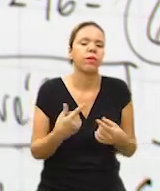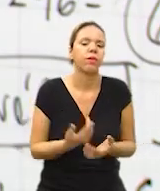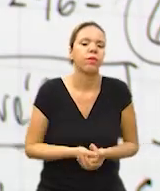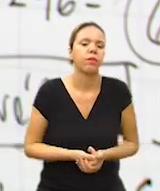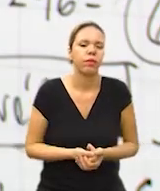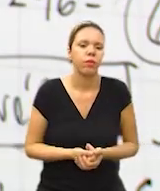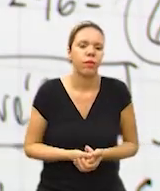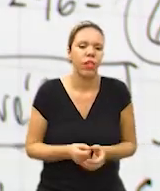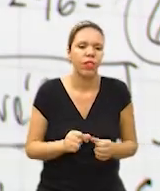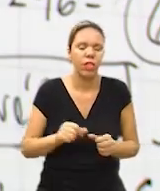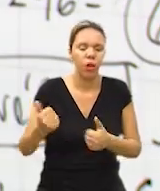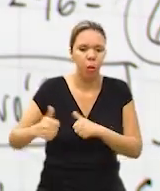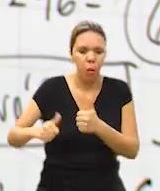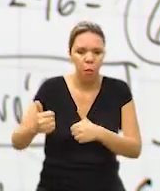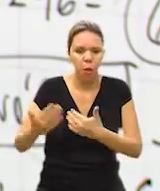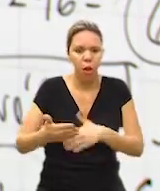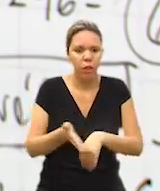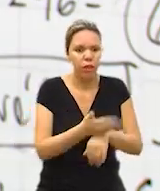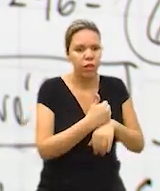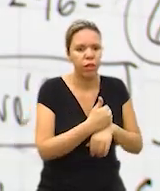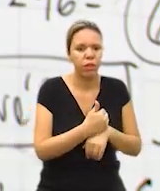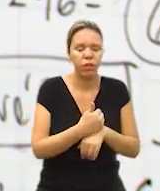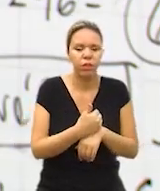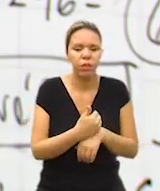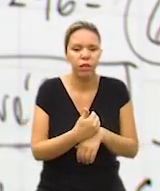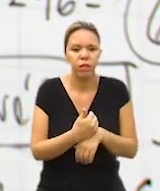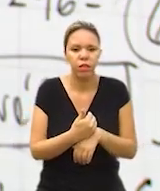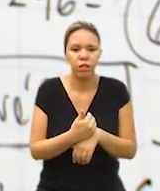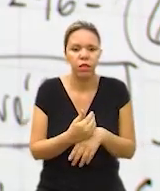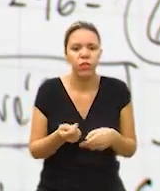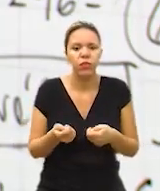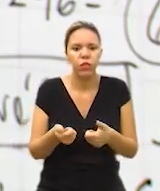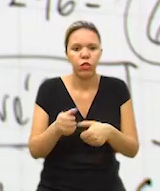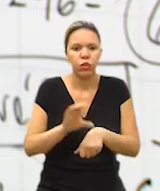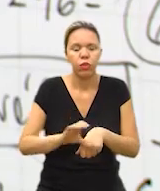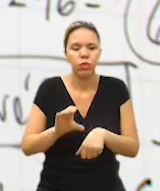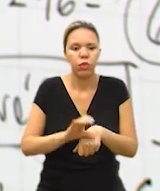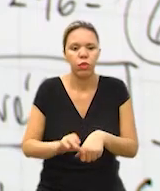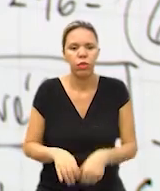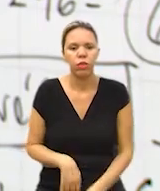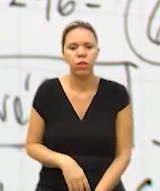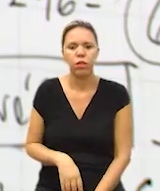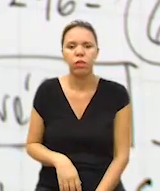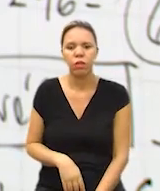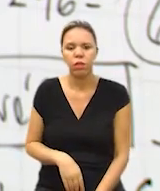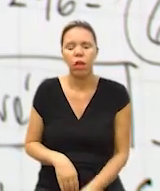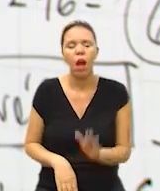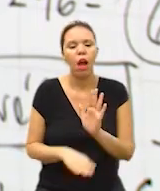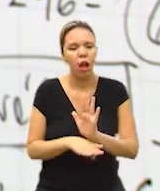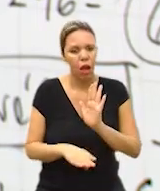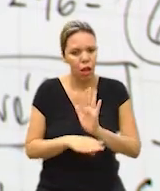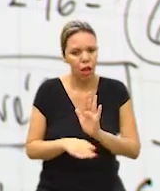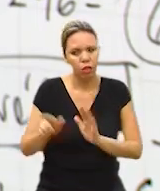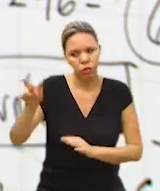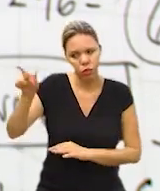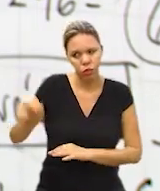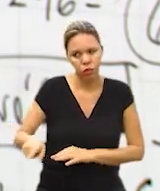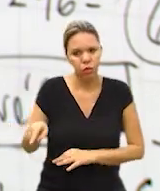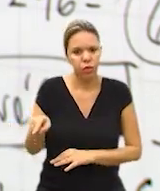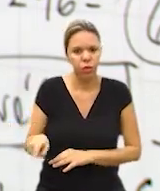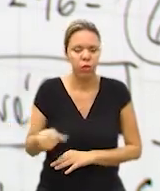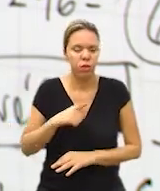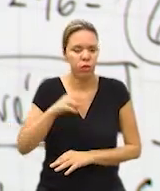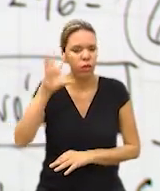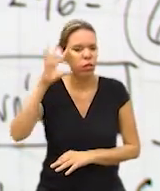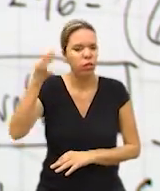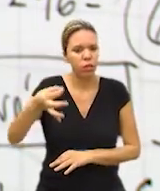fazendo simulados de provas anteriores, simulados que fornecemos nos cursos, isso ajuda o candidato a ter